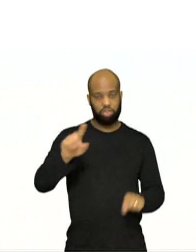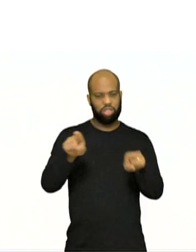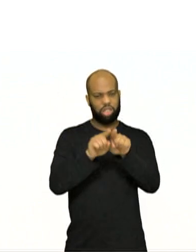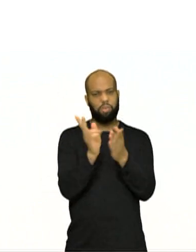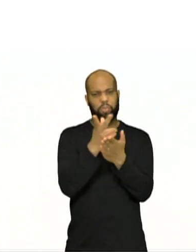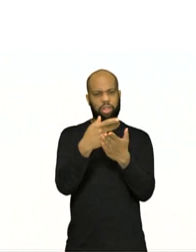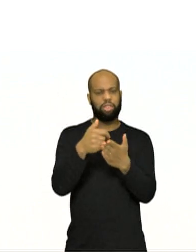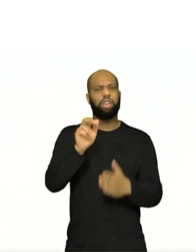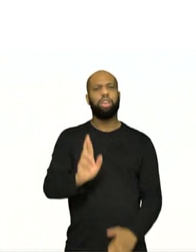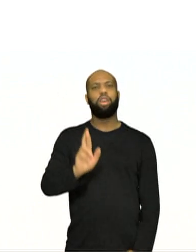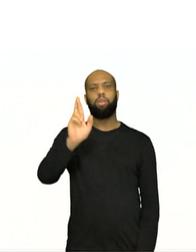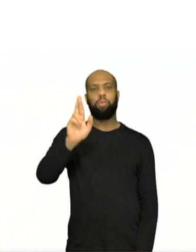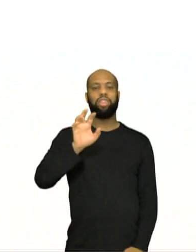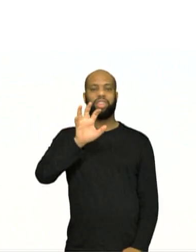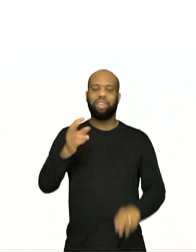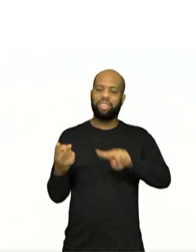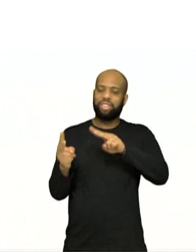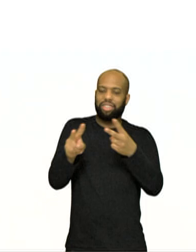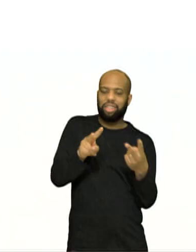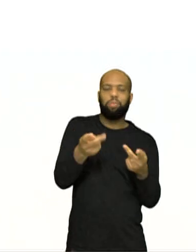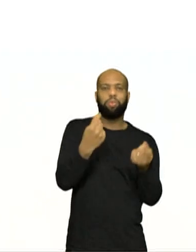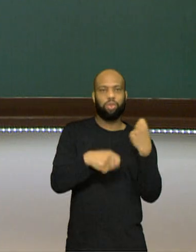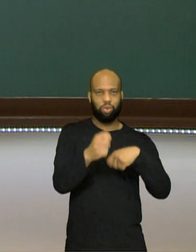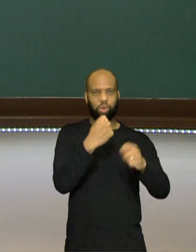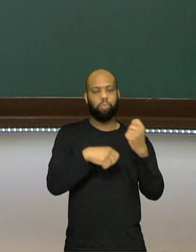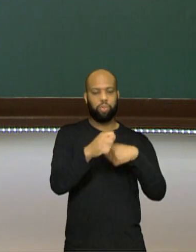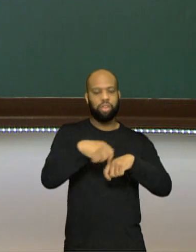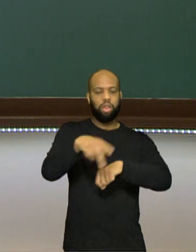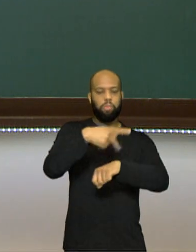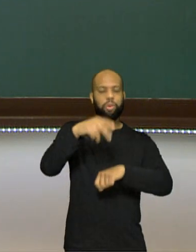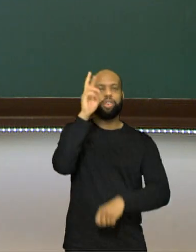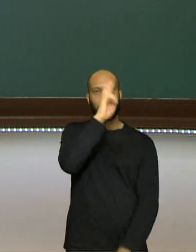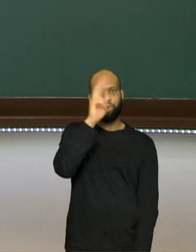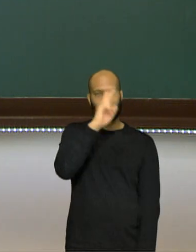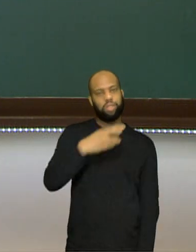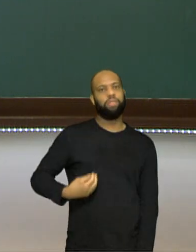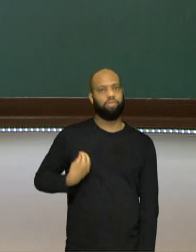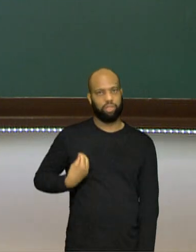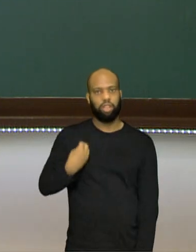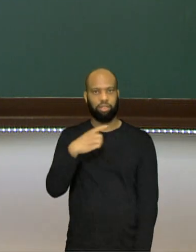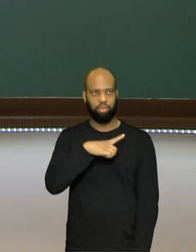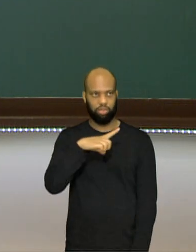que representem essa transição econômica que o país acabou vivendo.